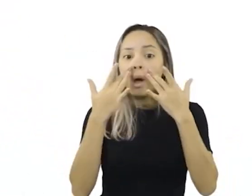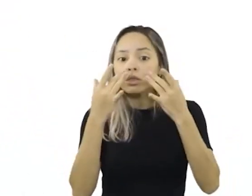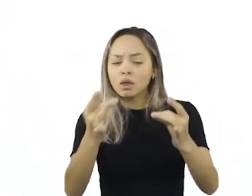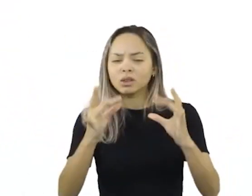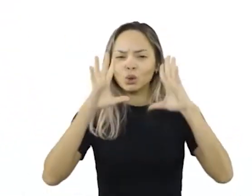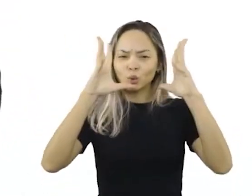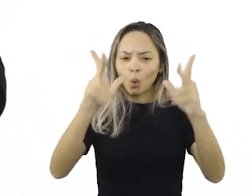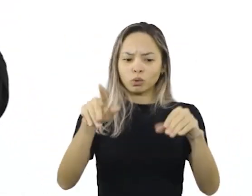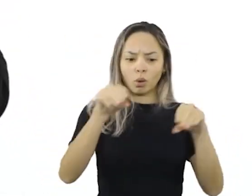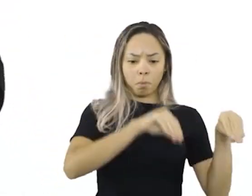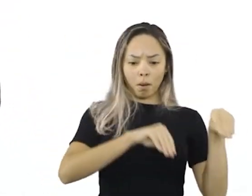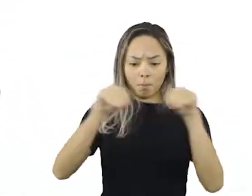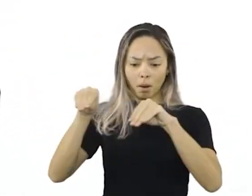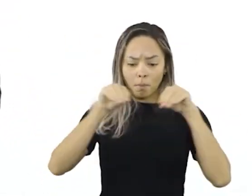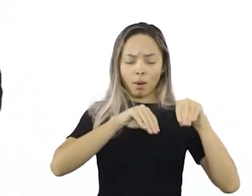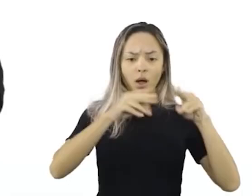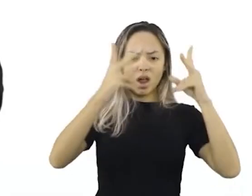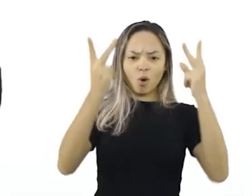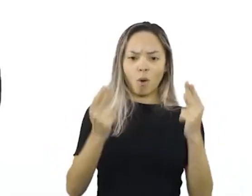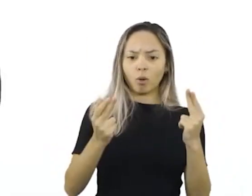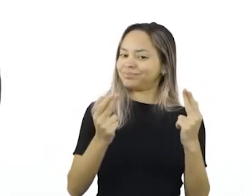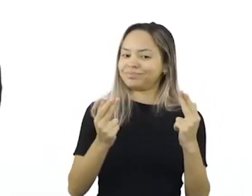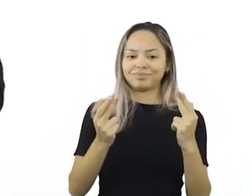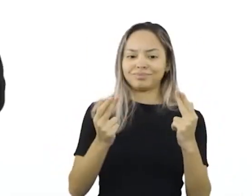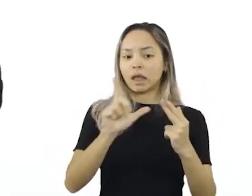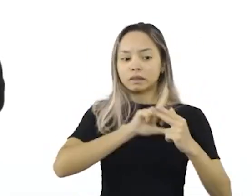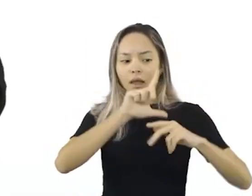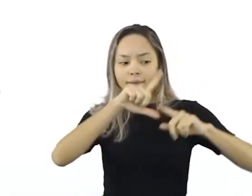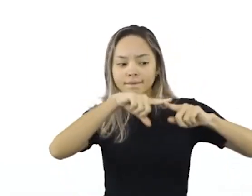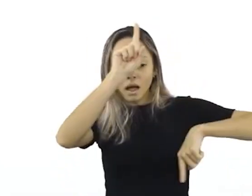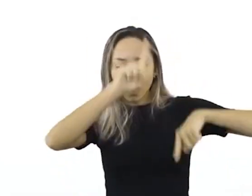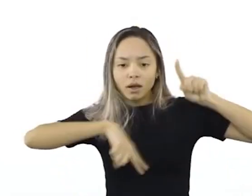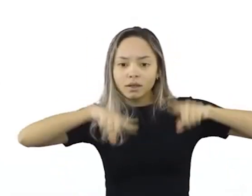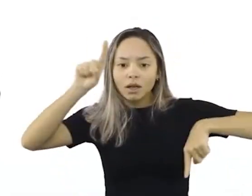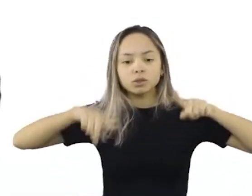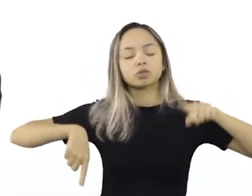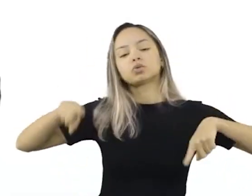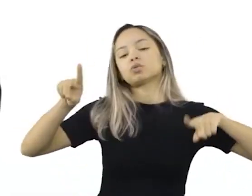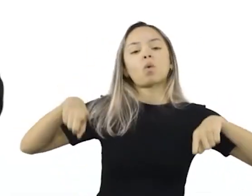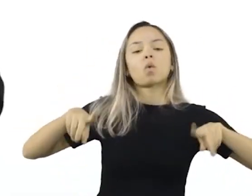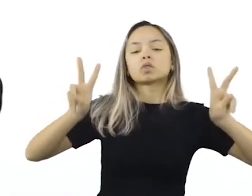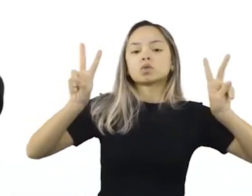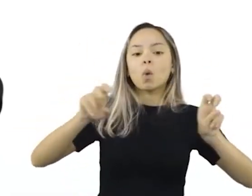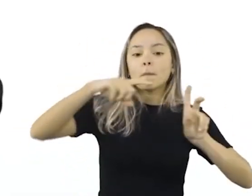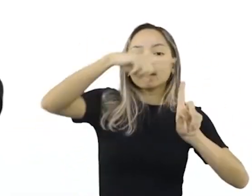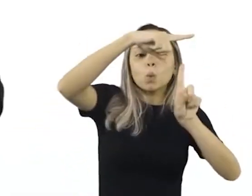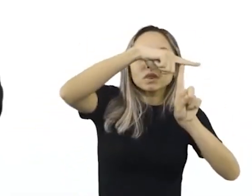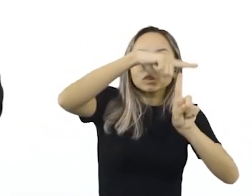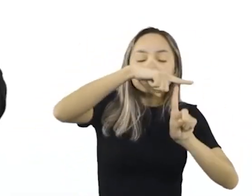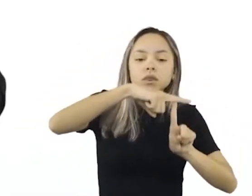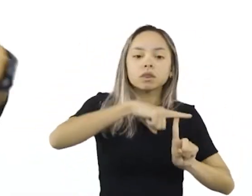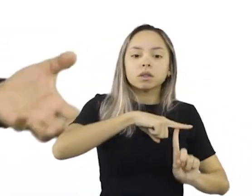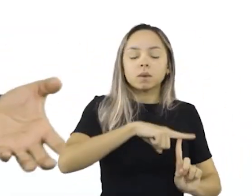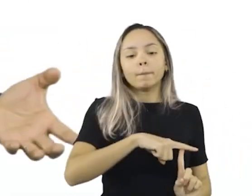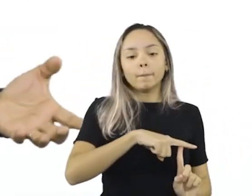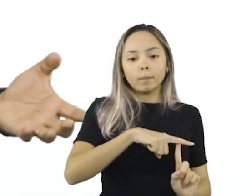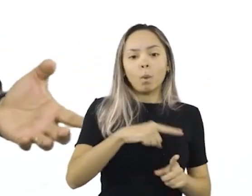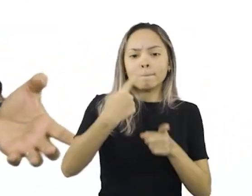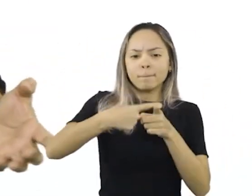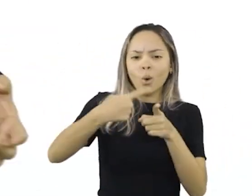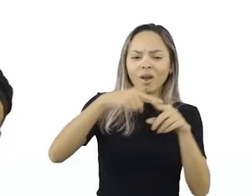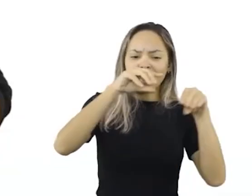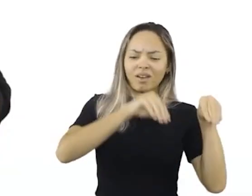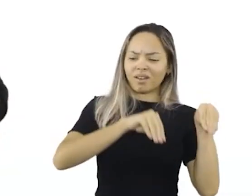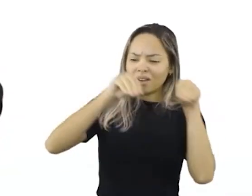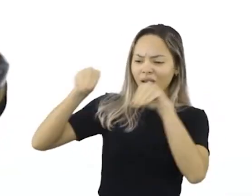é igual. Então existem variações em relação ao tipo de migração, porque a migração ela